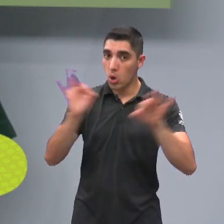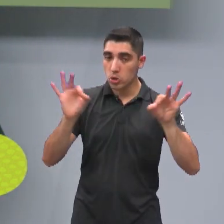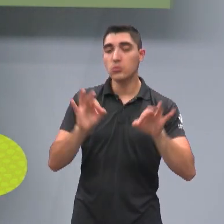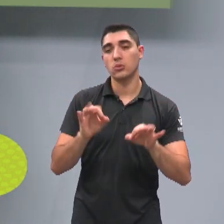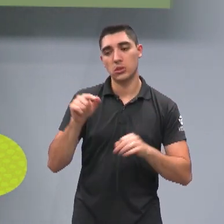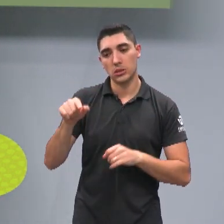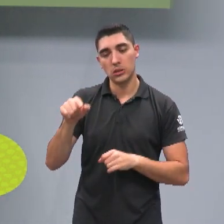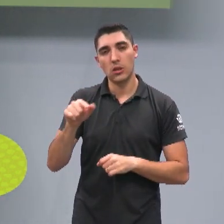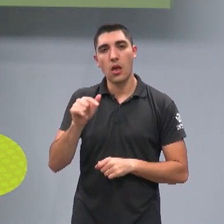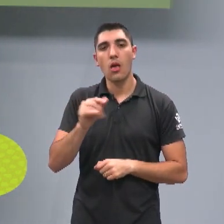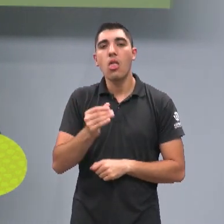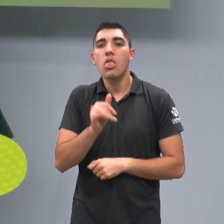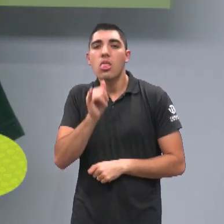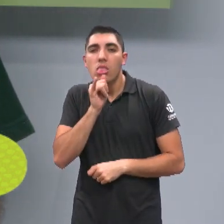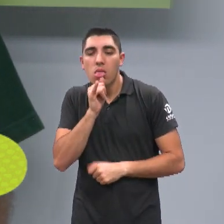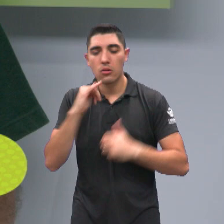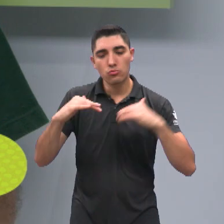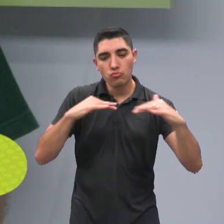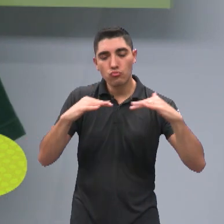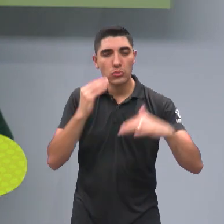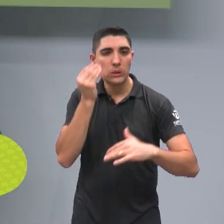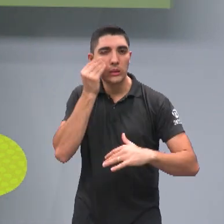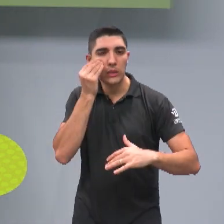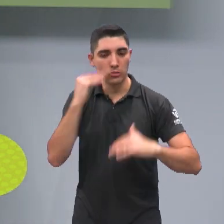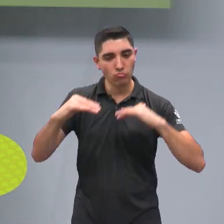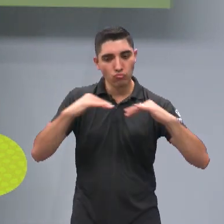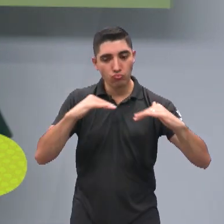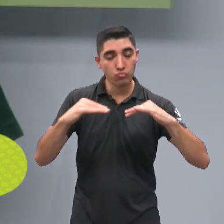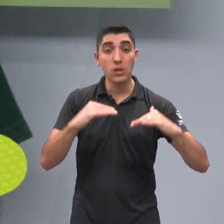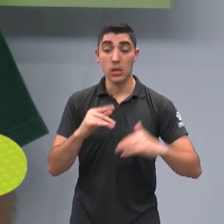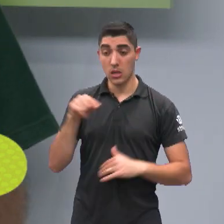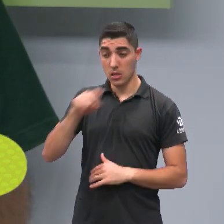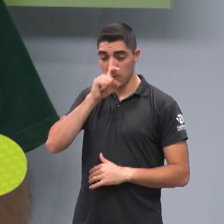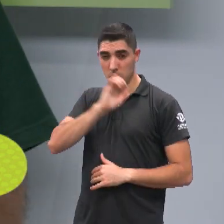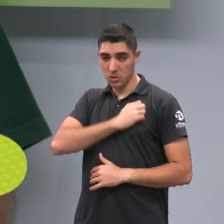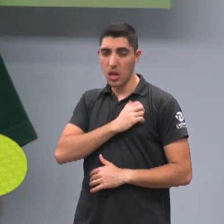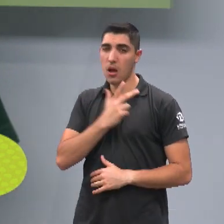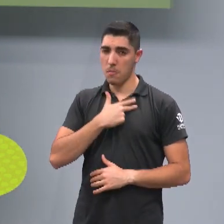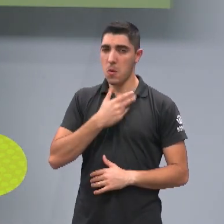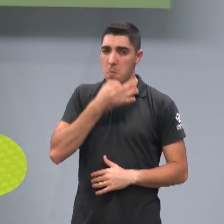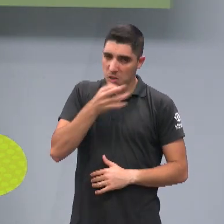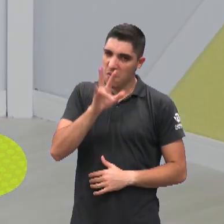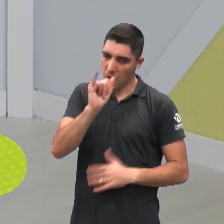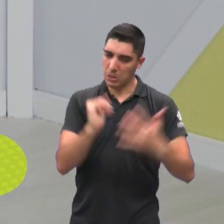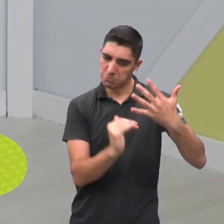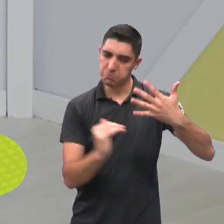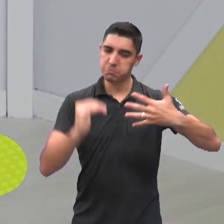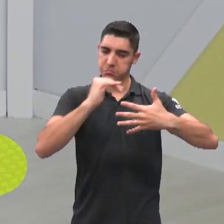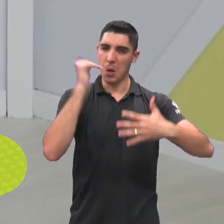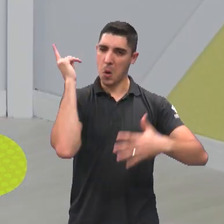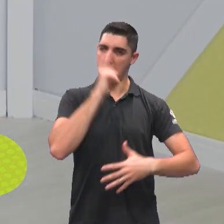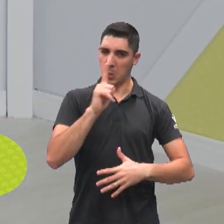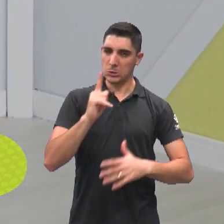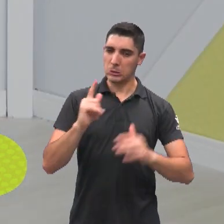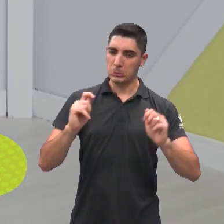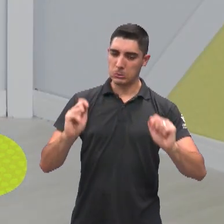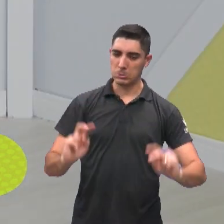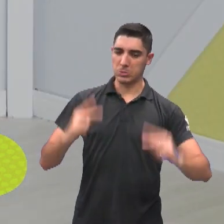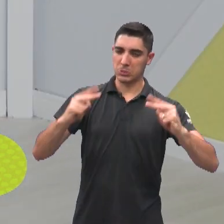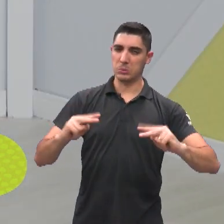testes aí para o São José que muito provavelmente vai chegar na ponta dos cascos aí para a Copa Paulista. Vamos torcer, vamos acompanhar e,